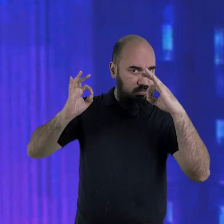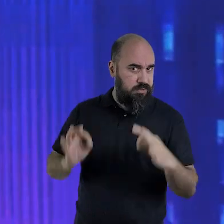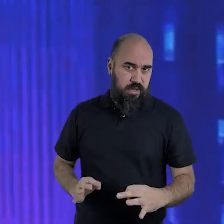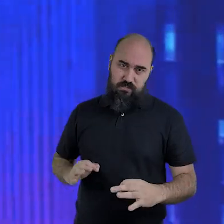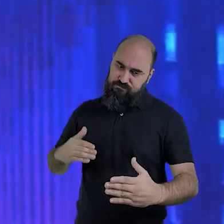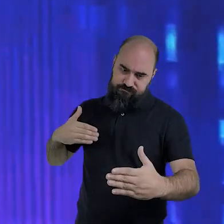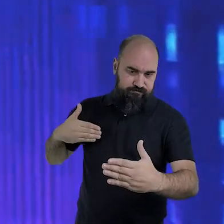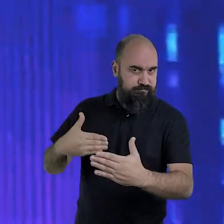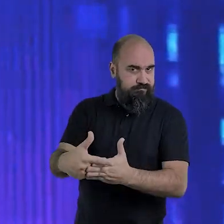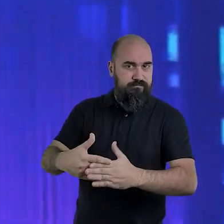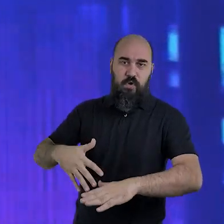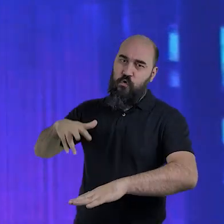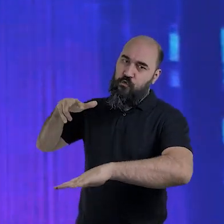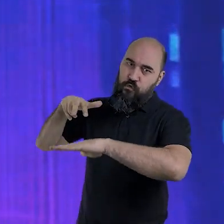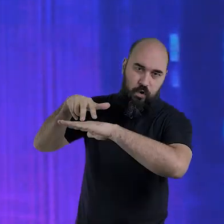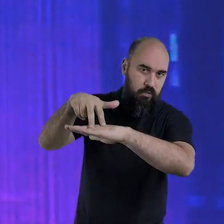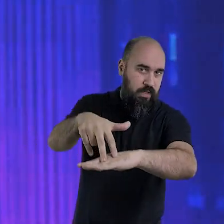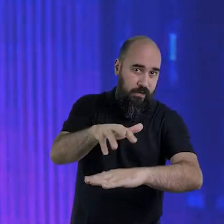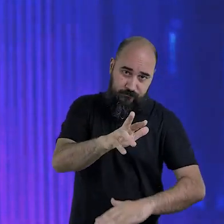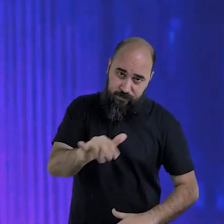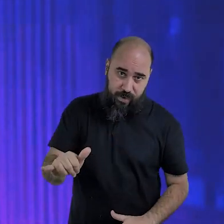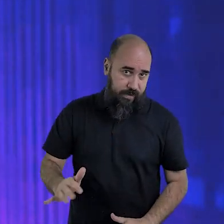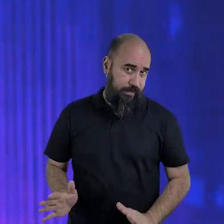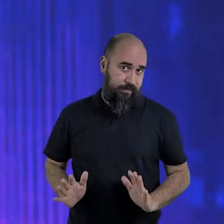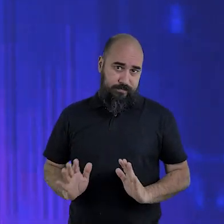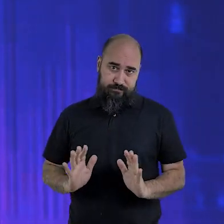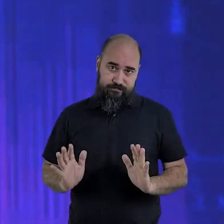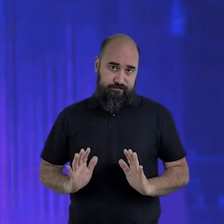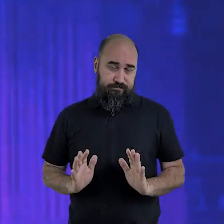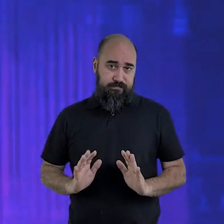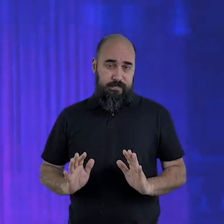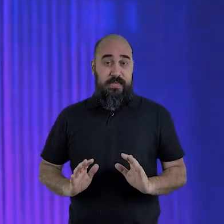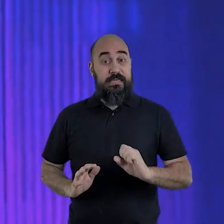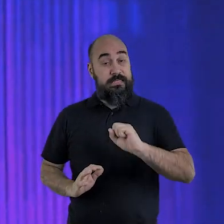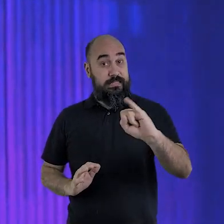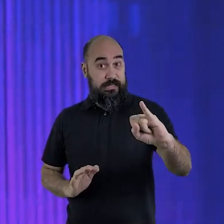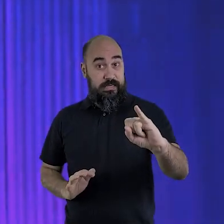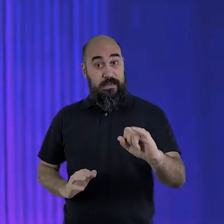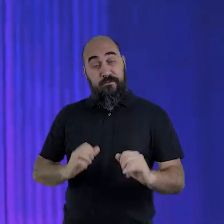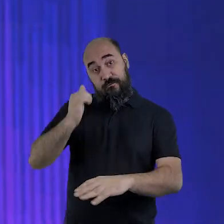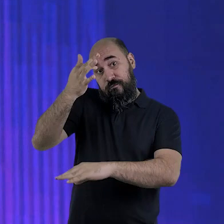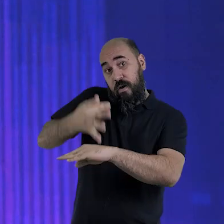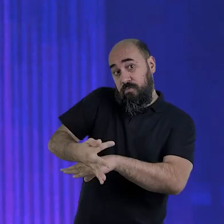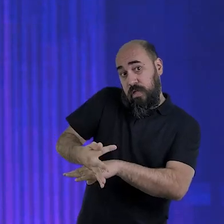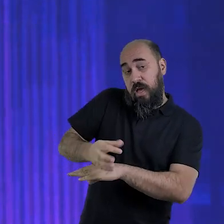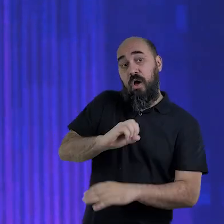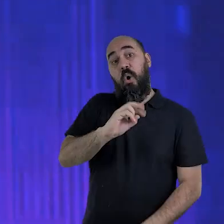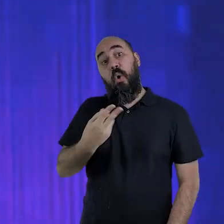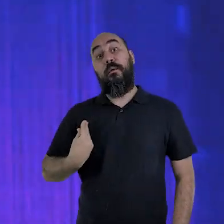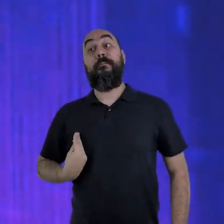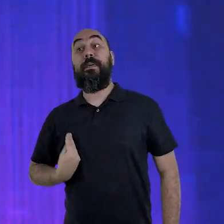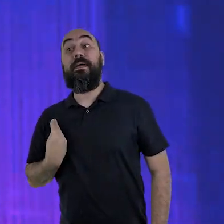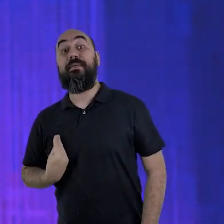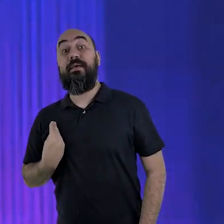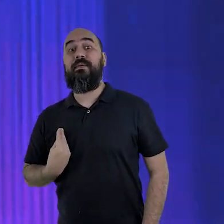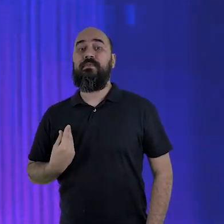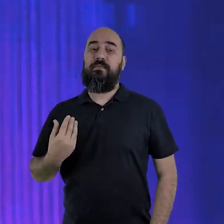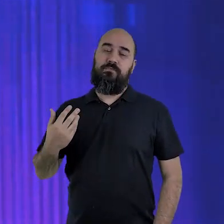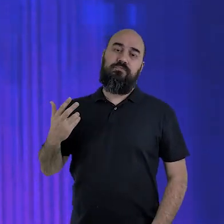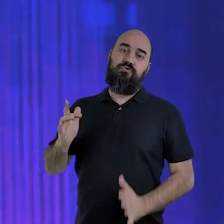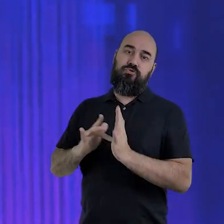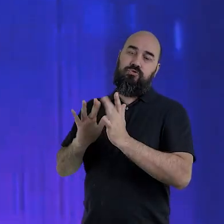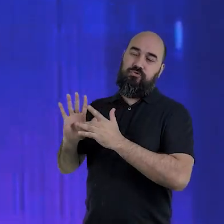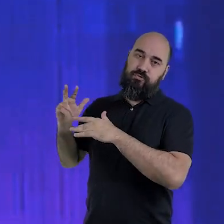nada que você possa fazer que mude a realidade da volta de Jesus. Então, se não está nas suas mãos o poder de mudar